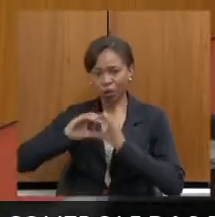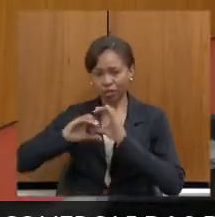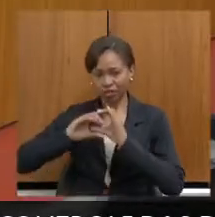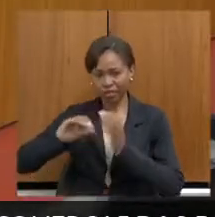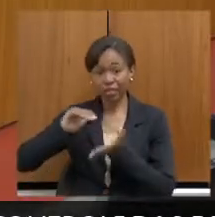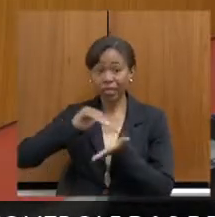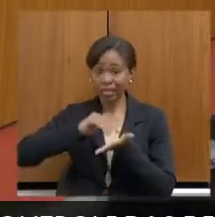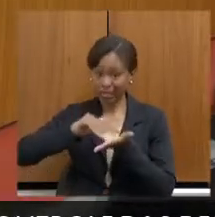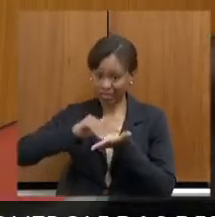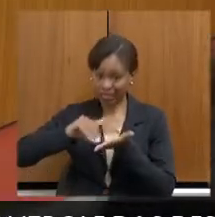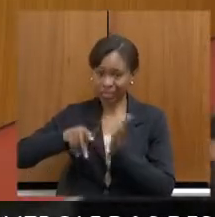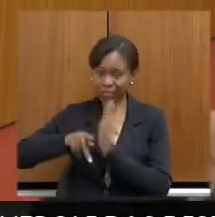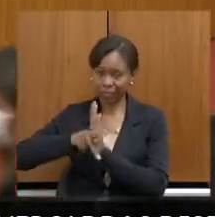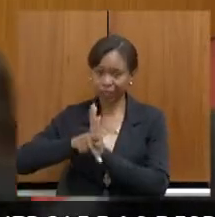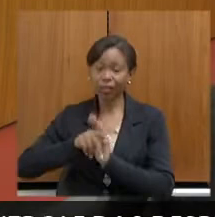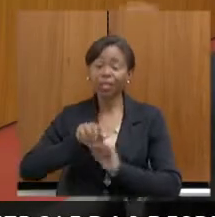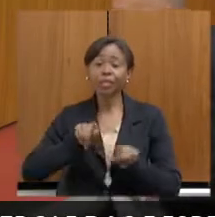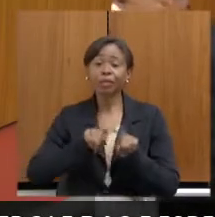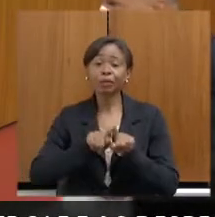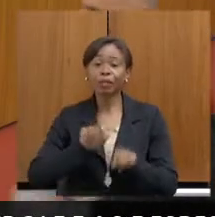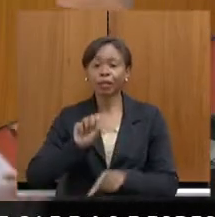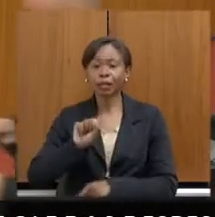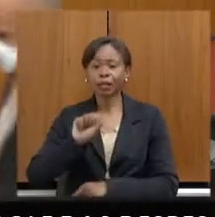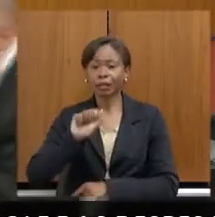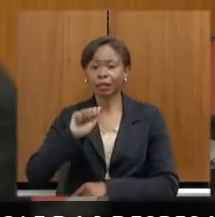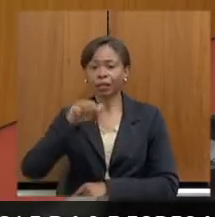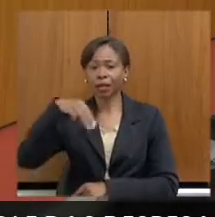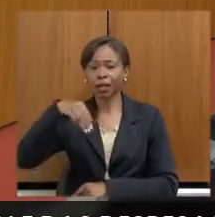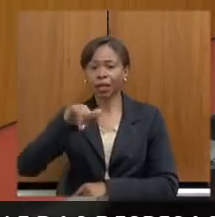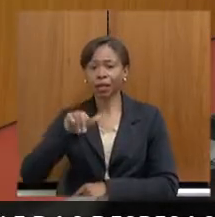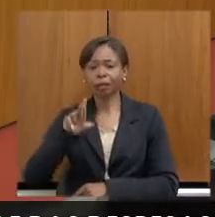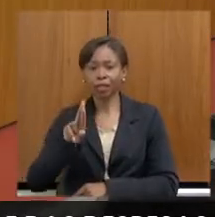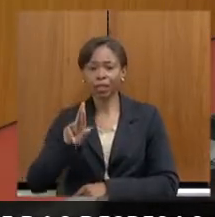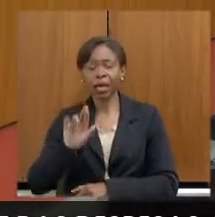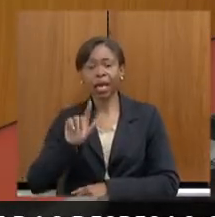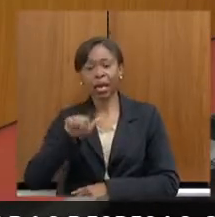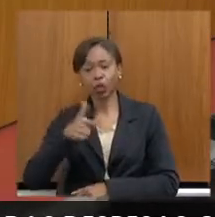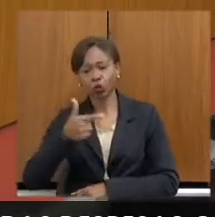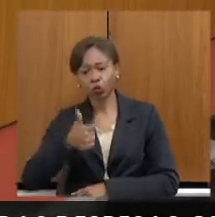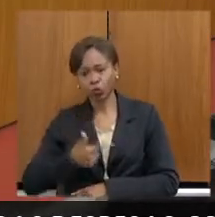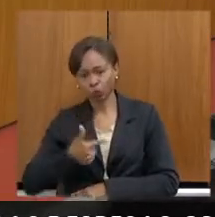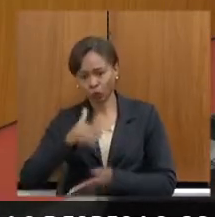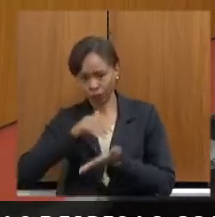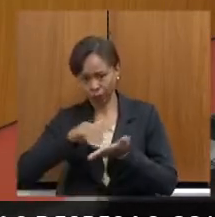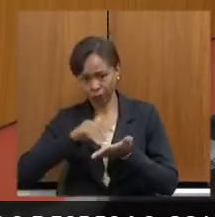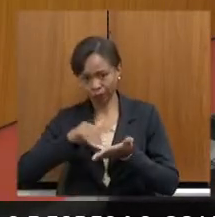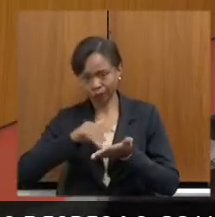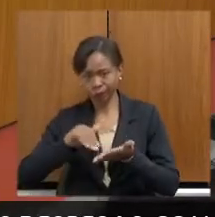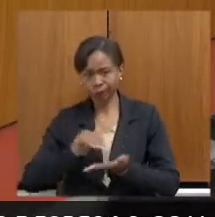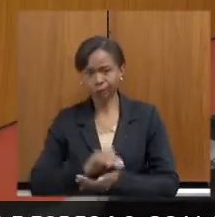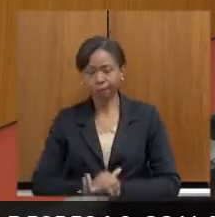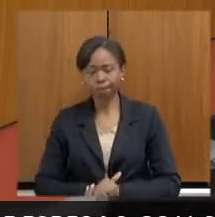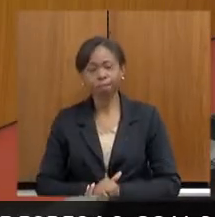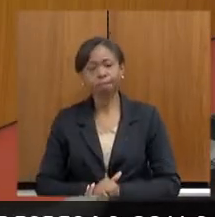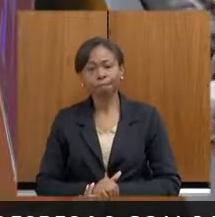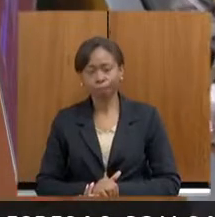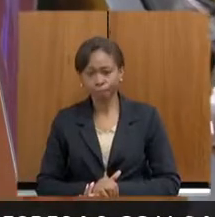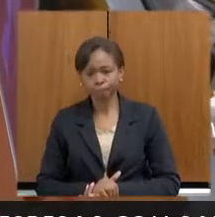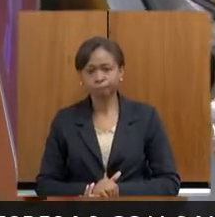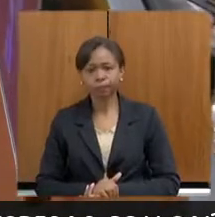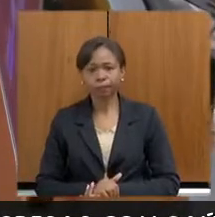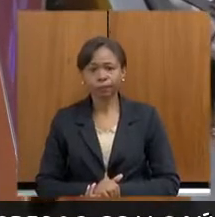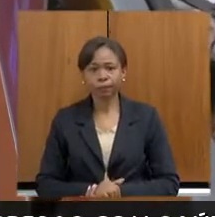do Doutor Samir Carvalho tá aqui presente que a subsecretária é se você cretario